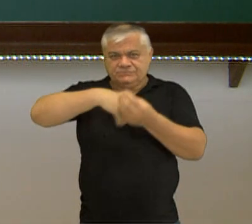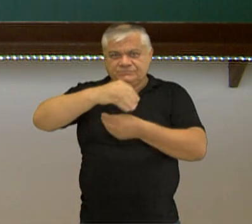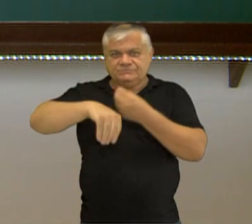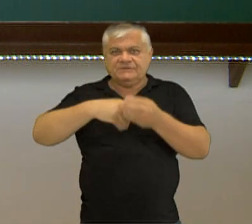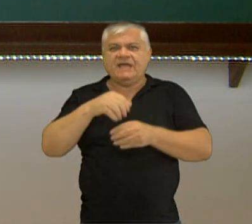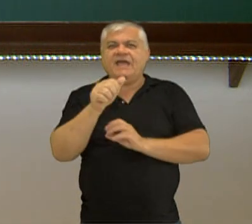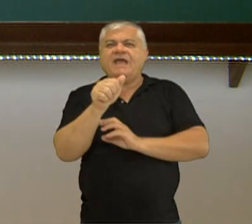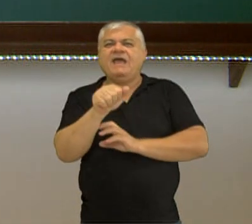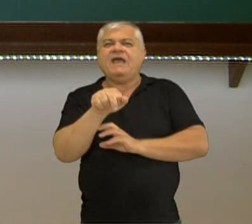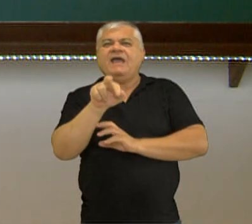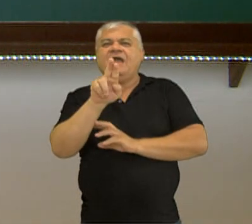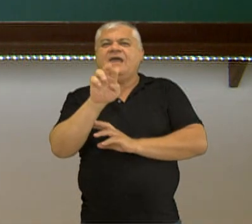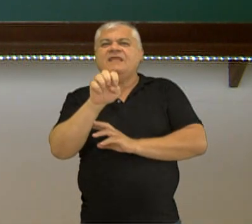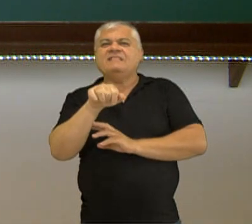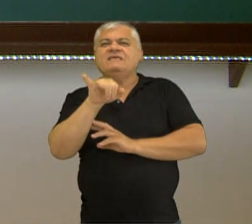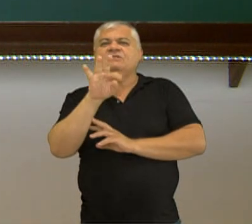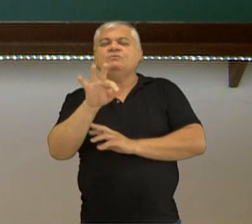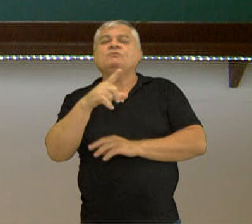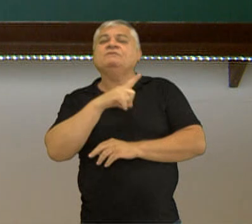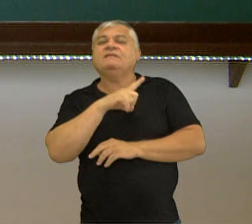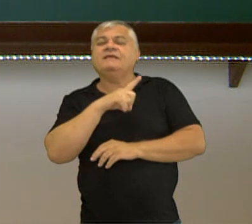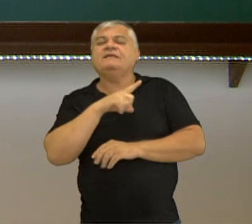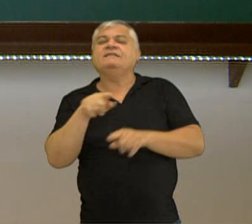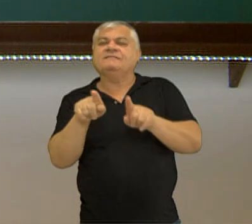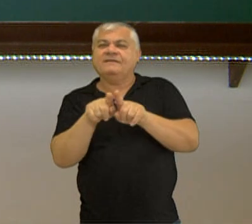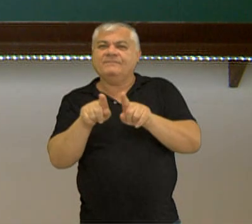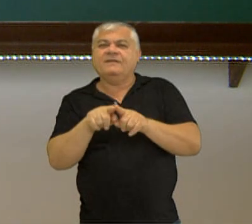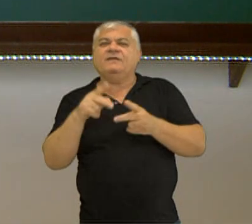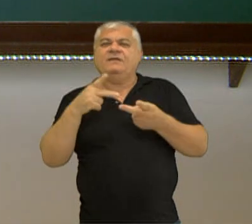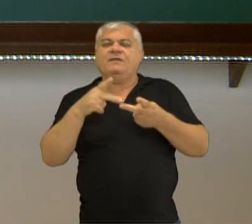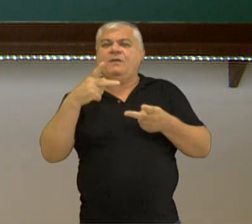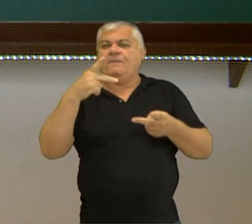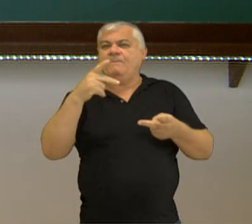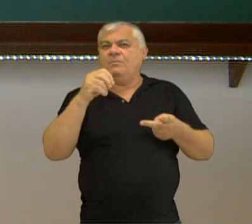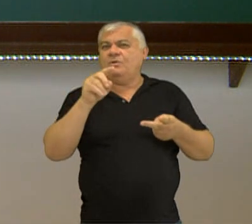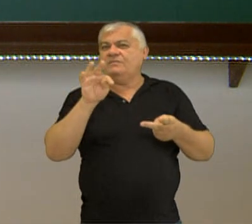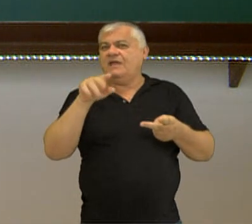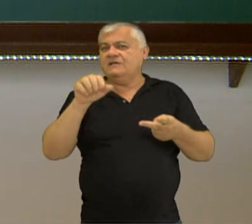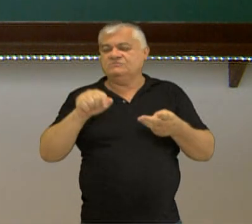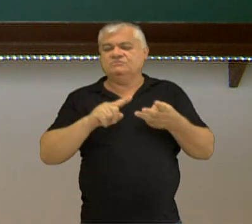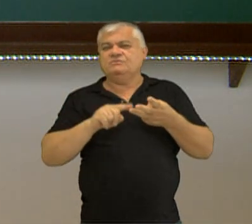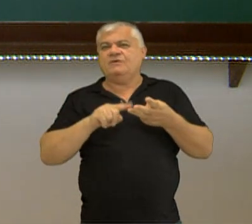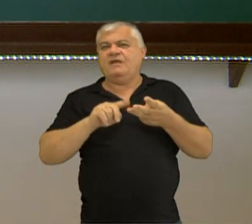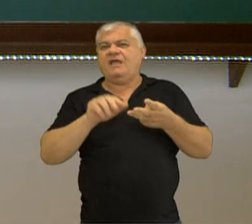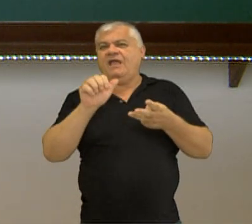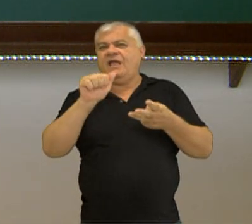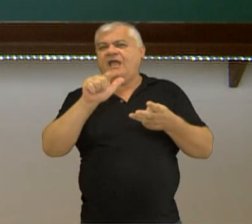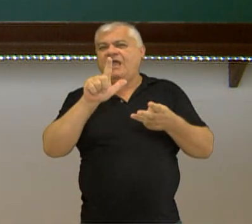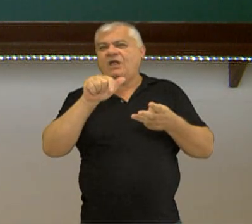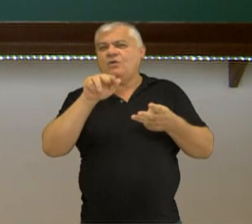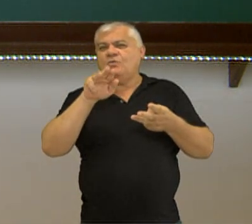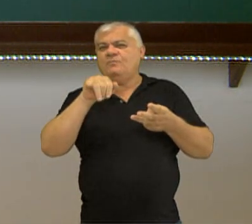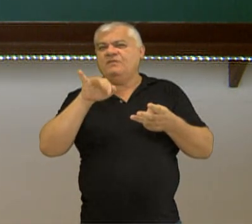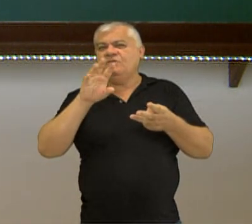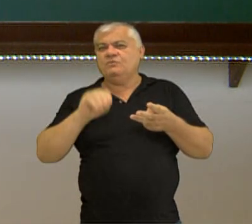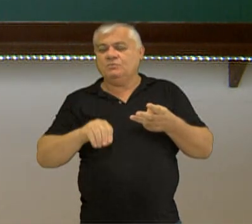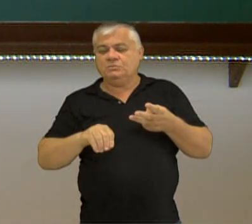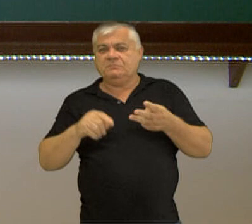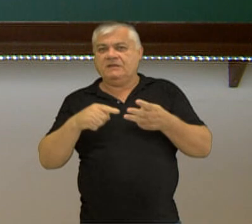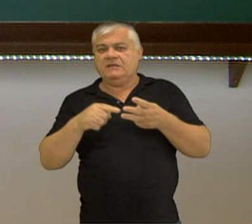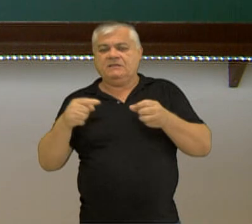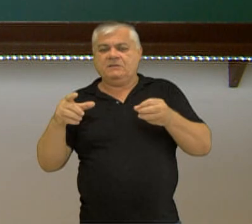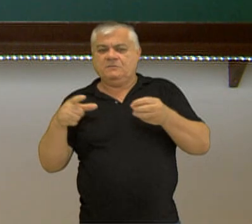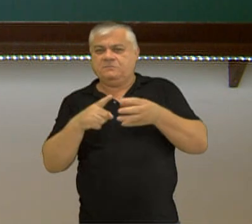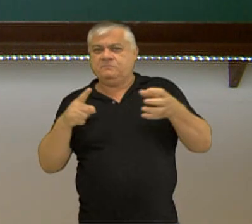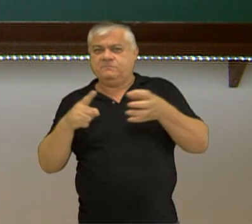arenito, além do ferro, eu tenho também aqui potássio, eu tenho alumínio. No caso, o alumínio já não seria atraído pelo